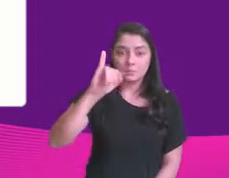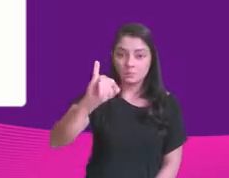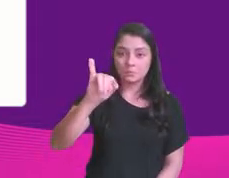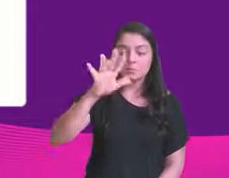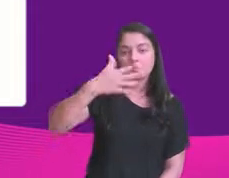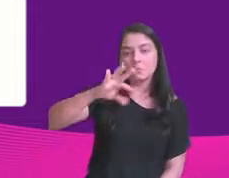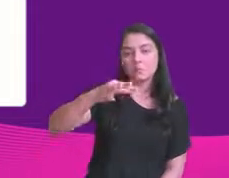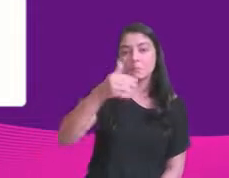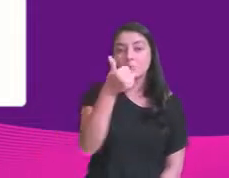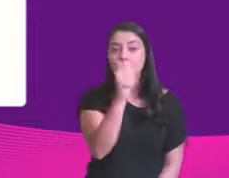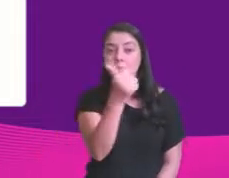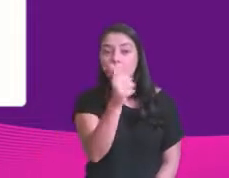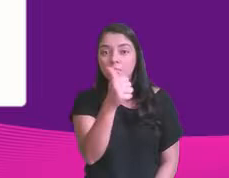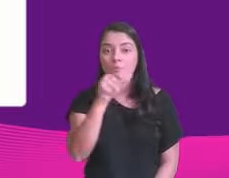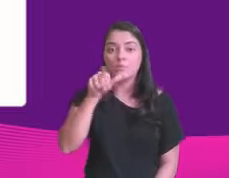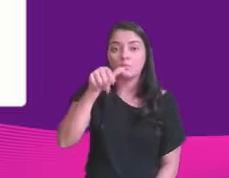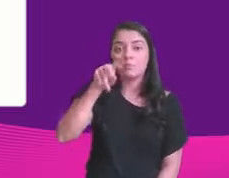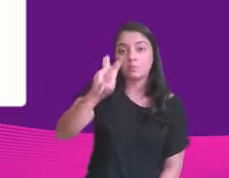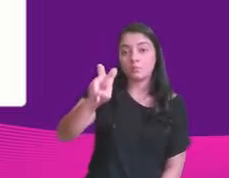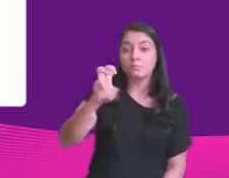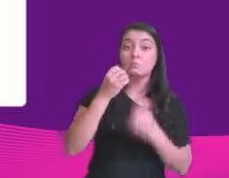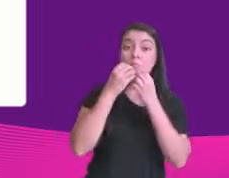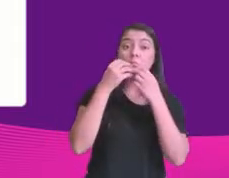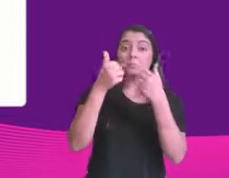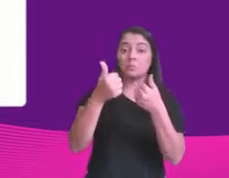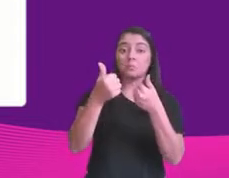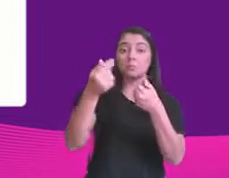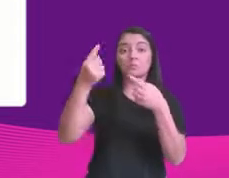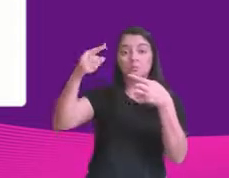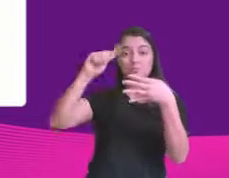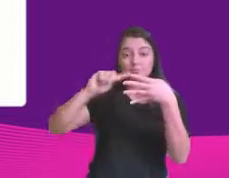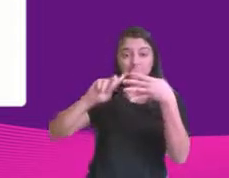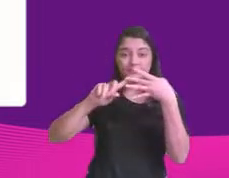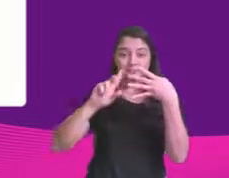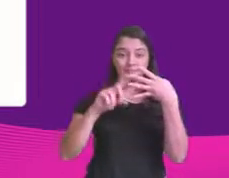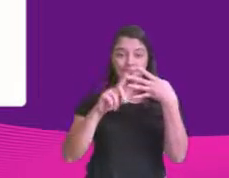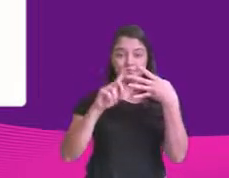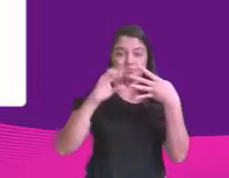e 15 traria benefício. CA de colo